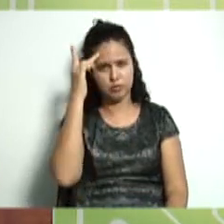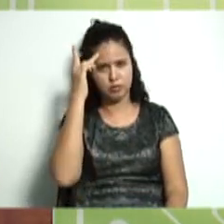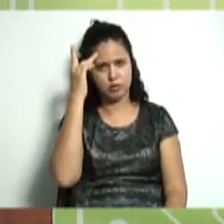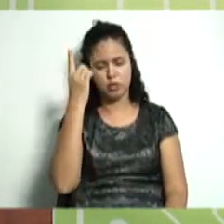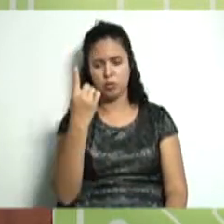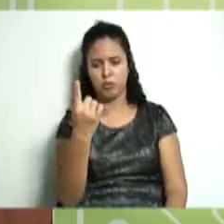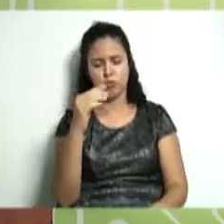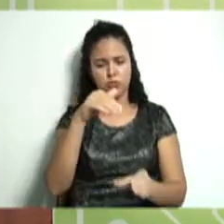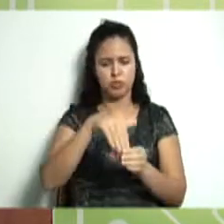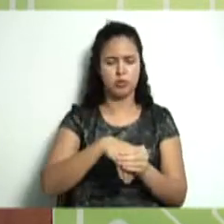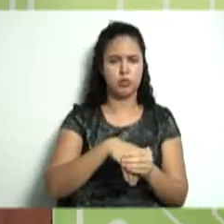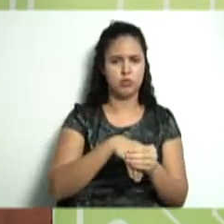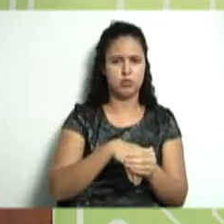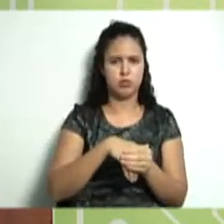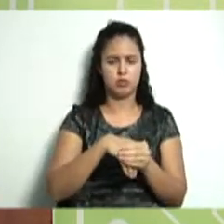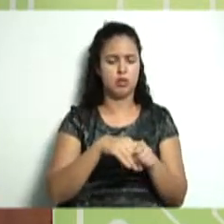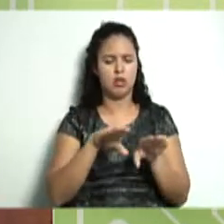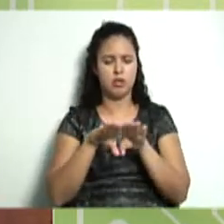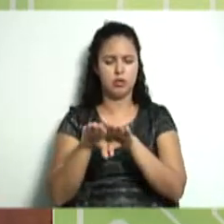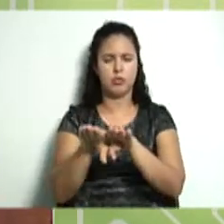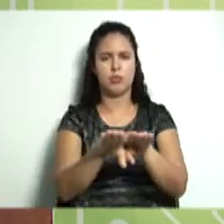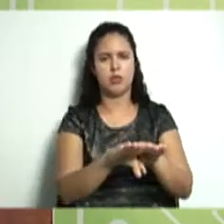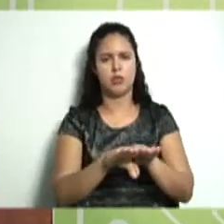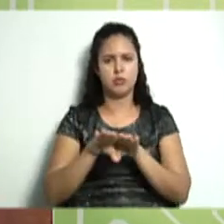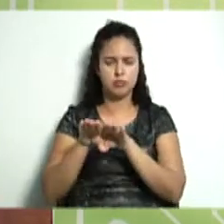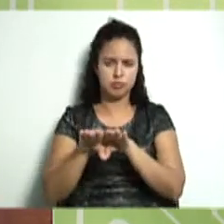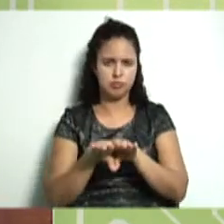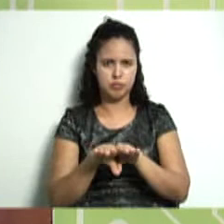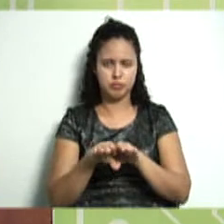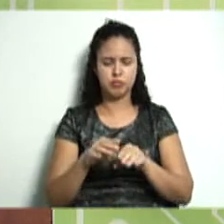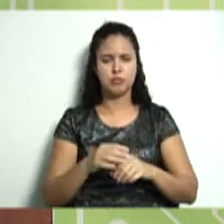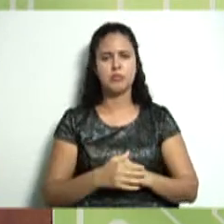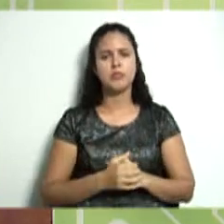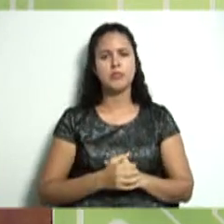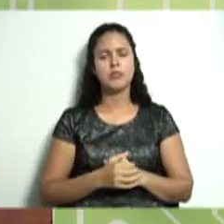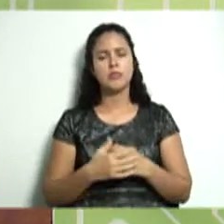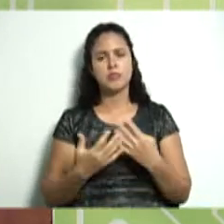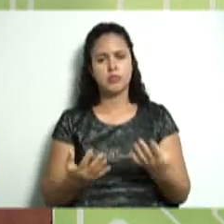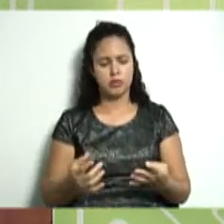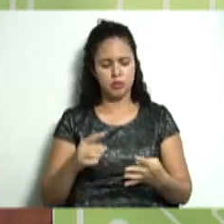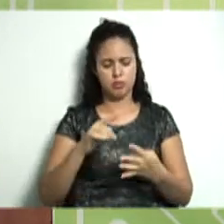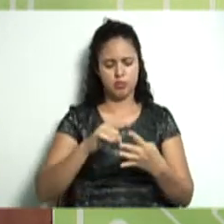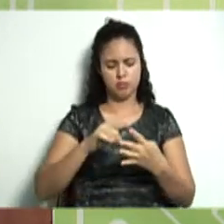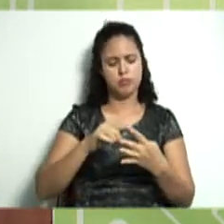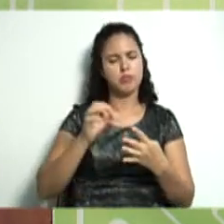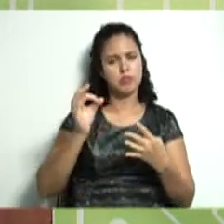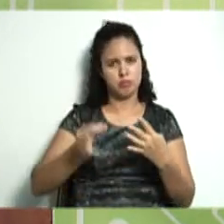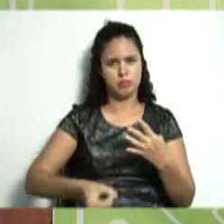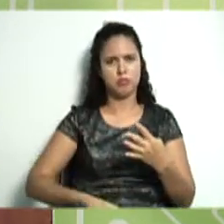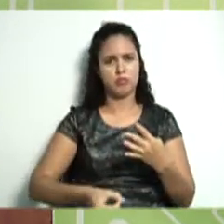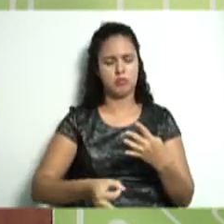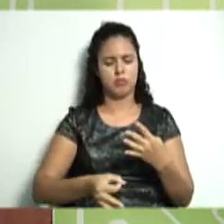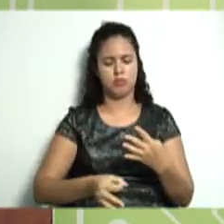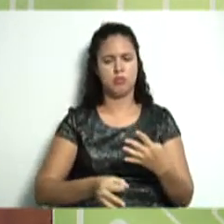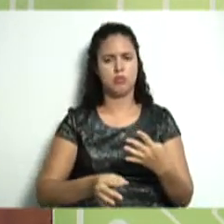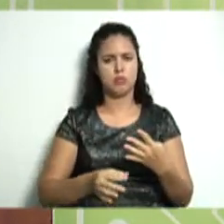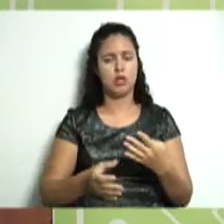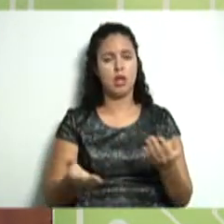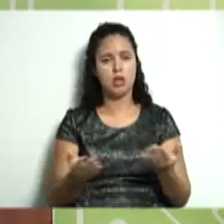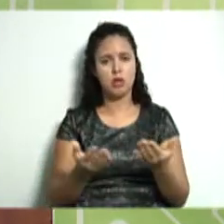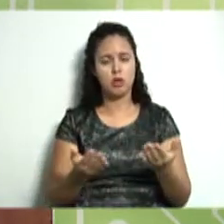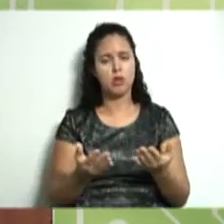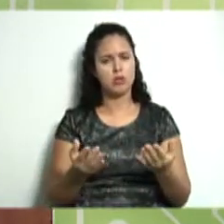não tem diferenciação, né? Uma pessoa, um voto. Então, participativamente é isso. E eu convido